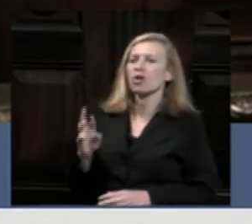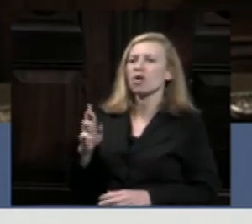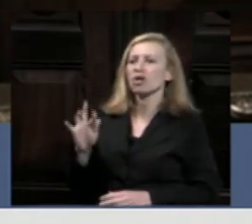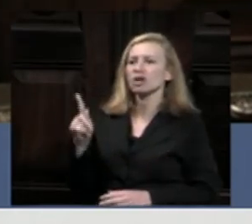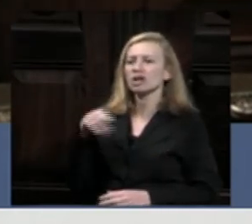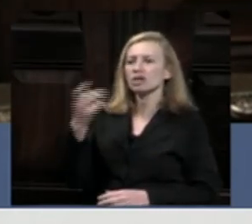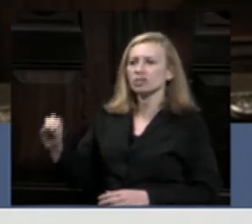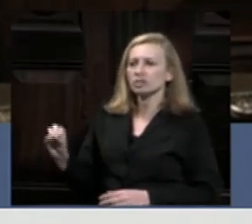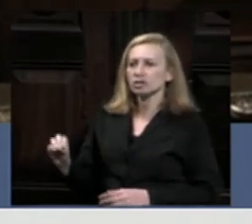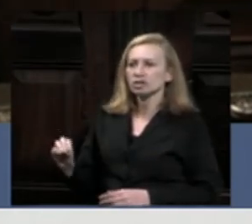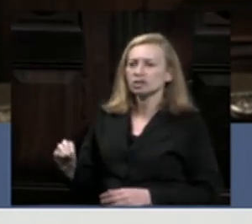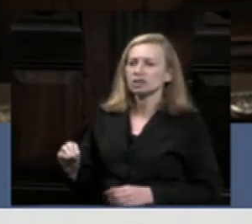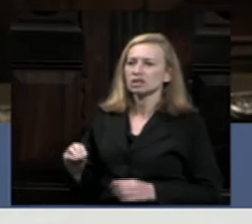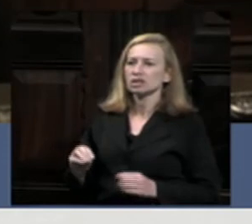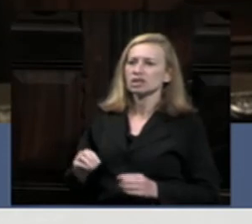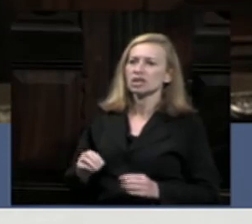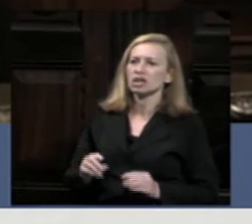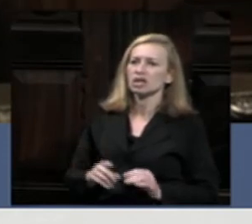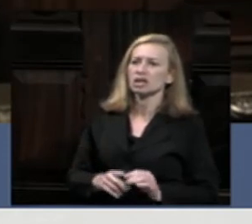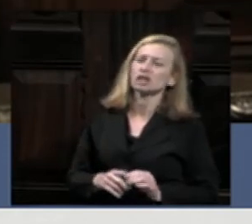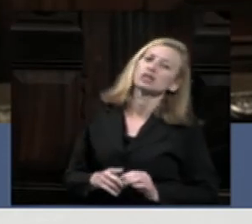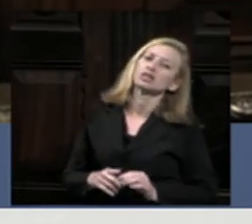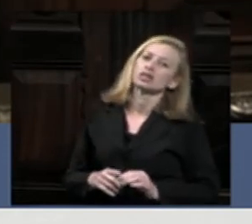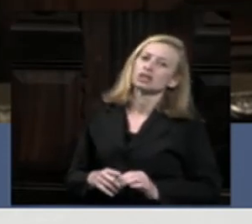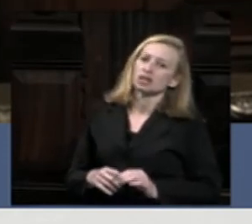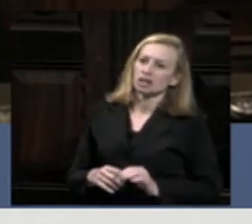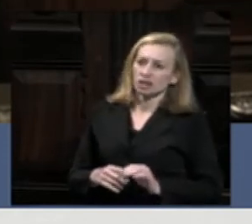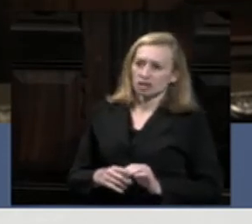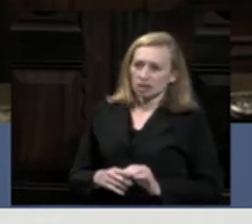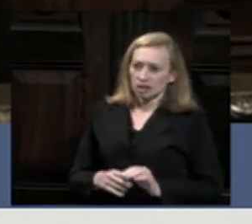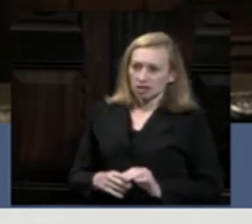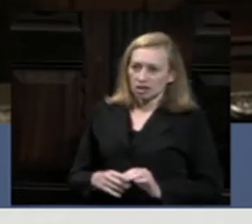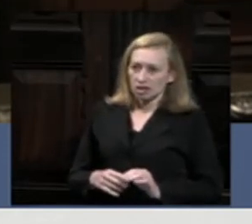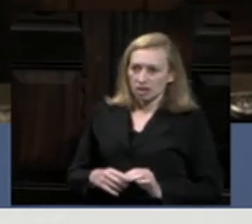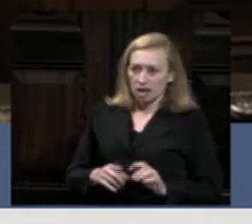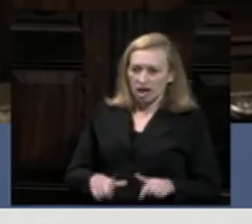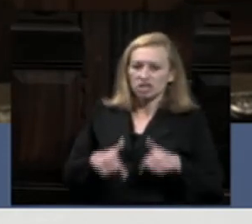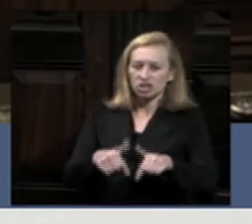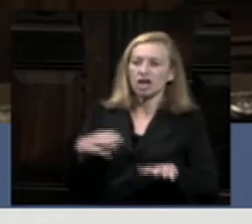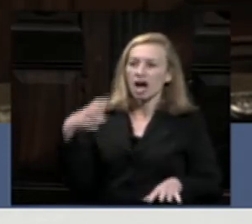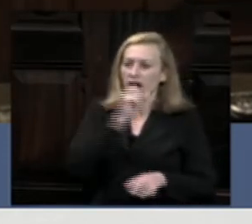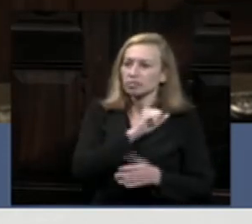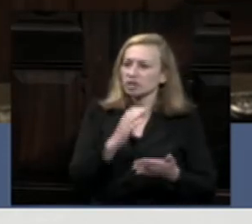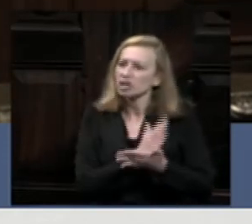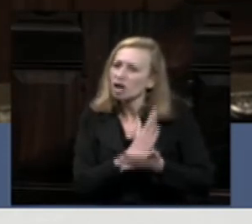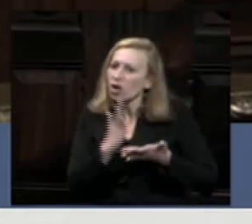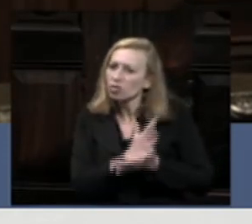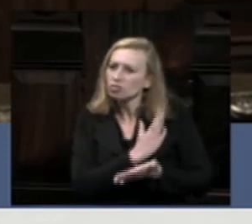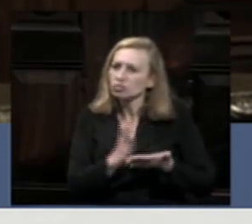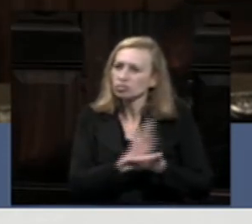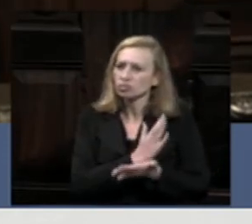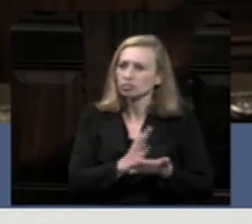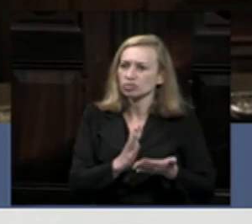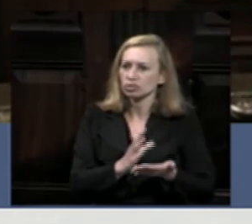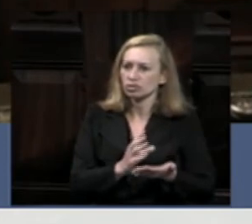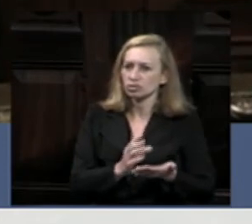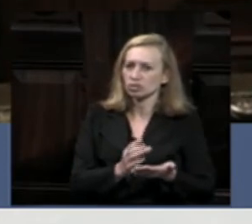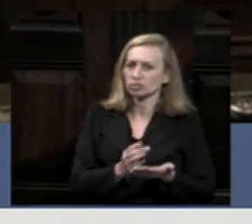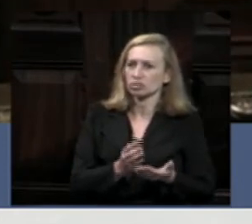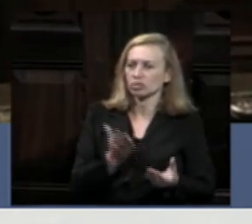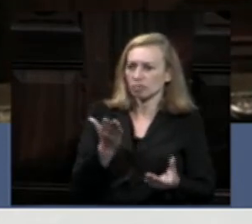celeridade e rapidez no julgamento de algumas causas. E aí a gente começa a entender um pouquinho o motivo